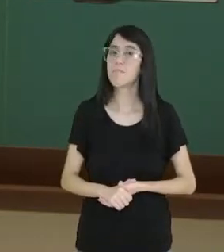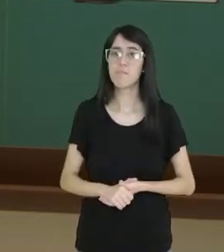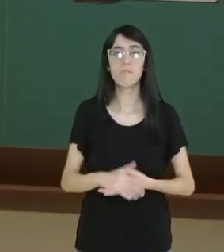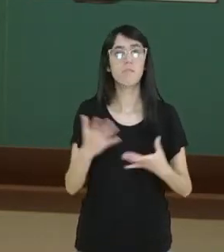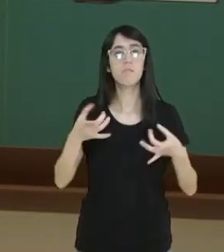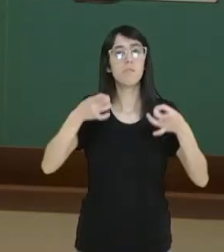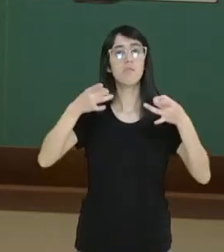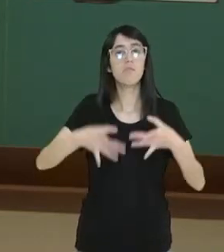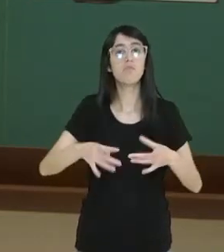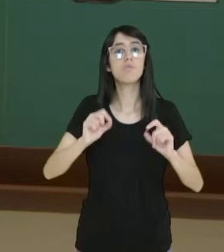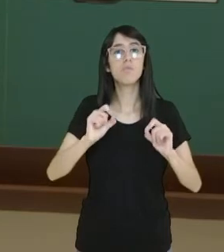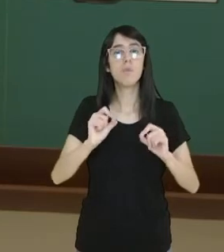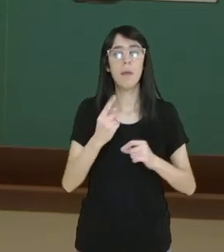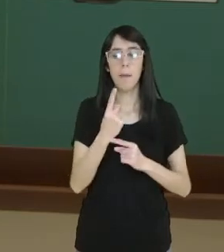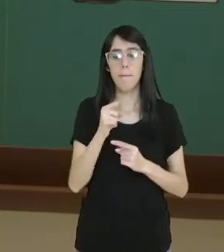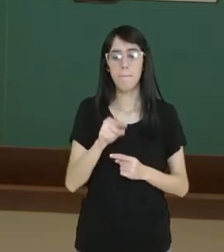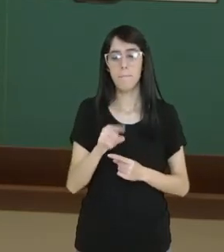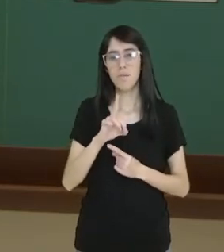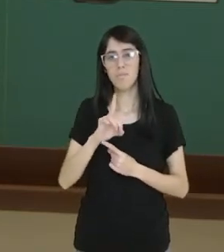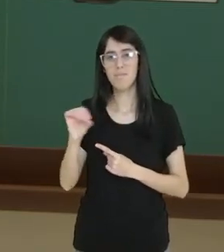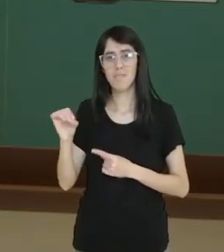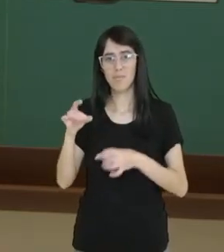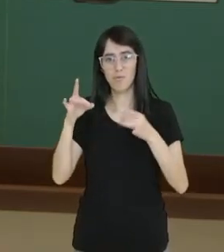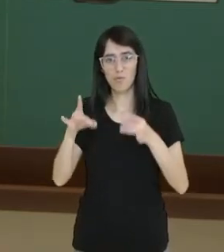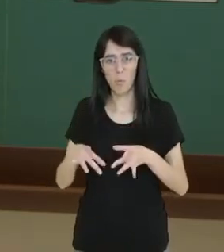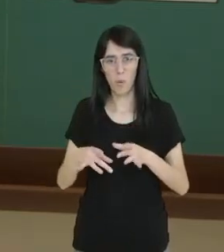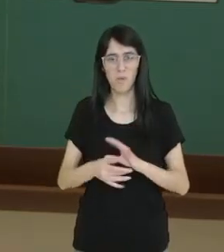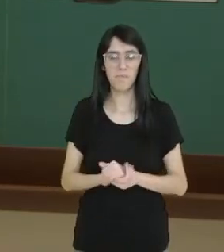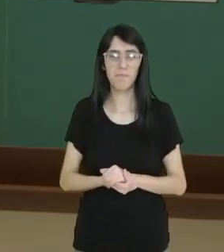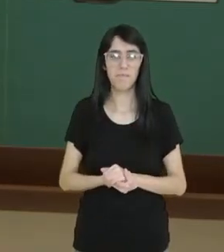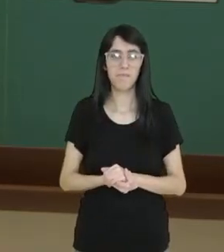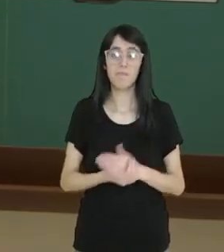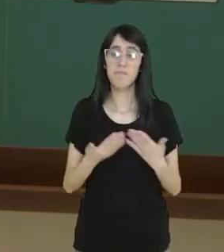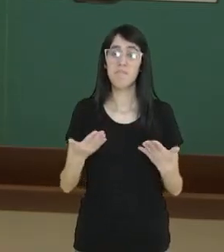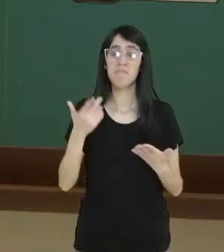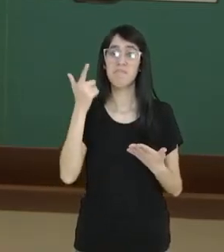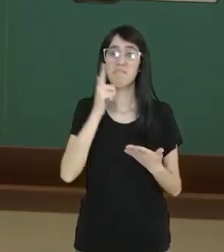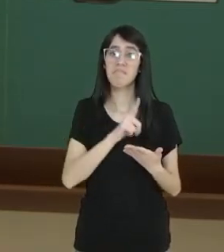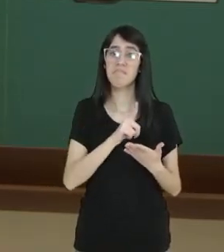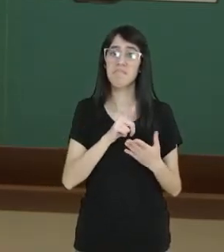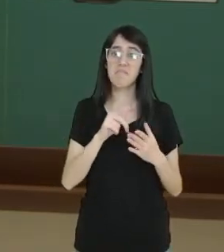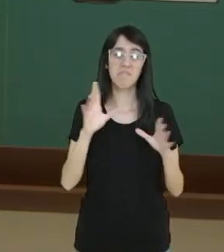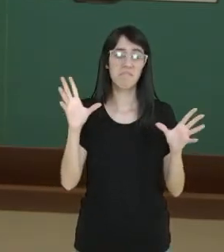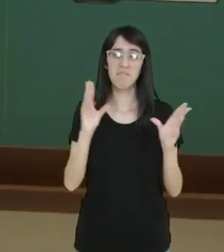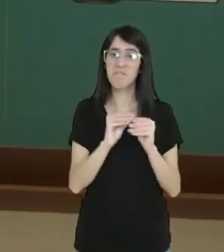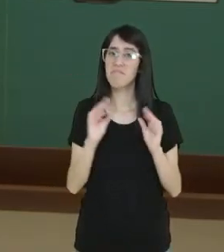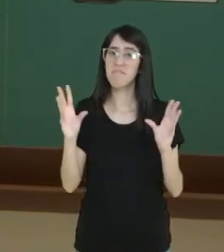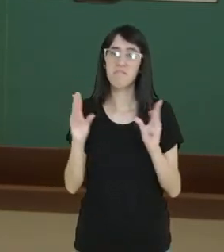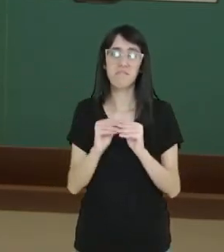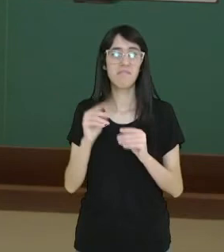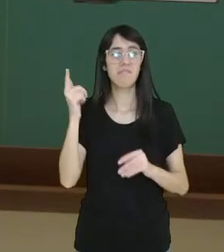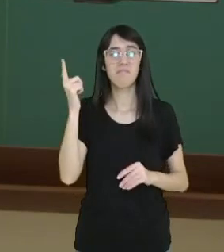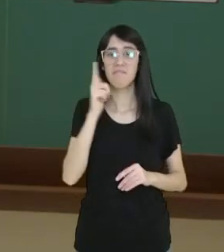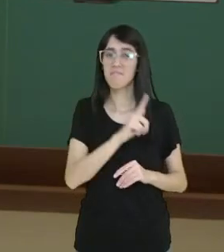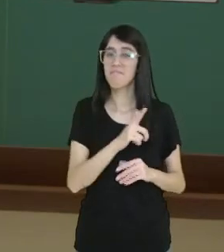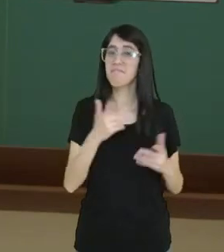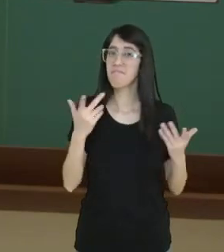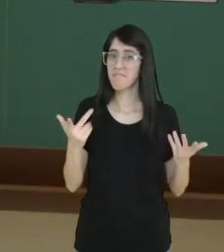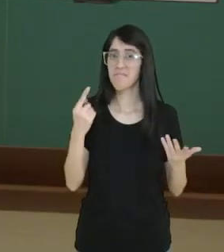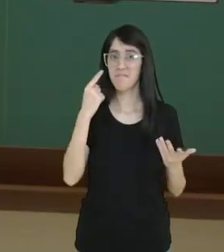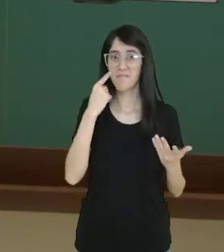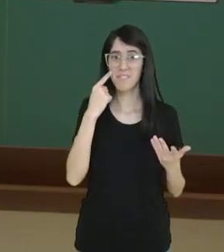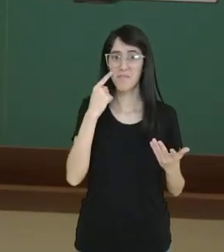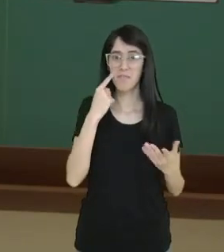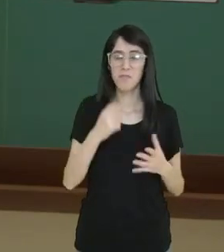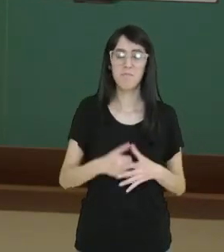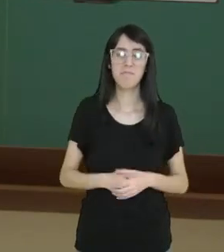sobrou 1.100 para esse pedaço aqui de cima. Então, eu consegui fechar um novo triângulo retângulo com a diferença entre as